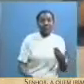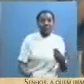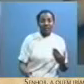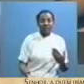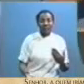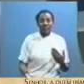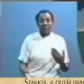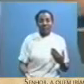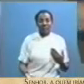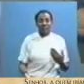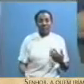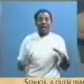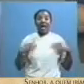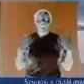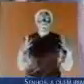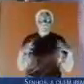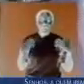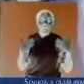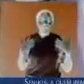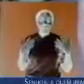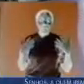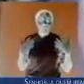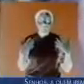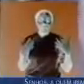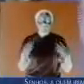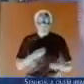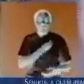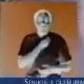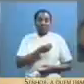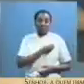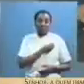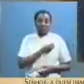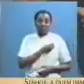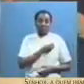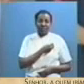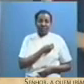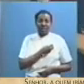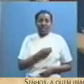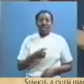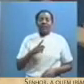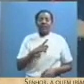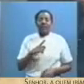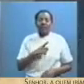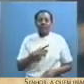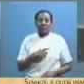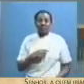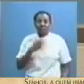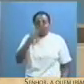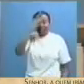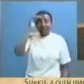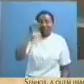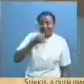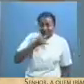grande verdade, dentro de mim, dentro de nós, há um desejo, um sonho de infinito. São Paulo diz, nós